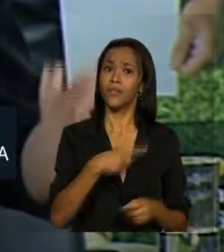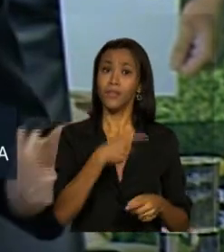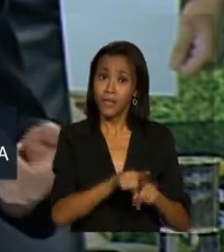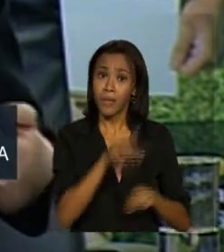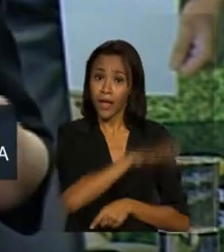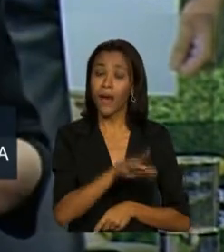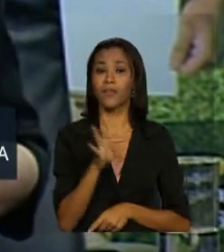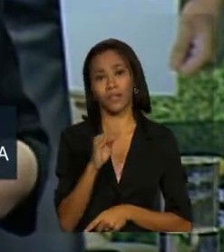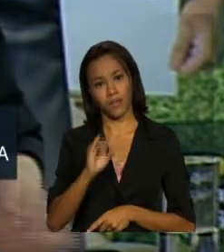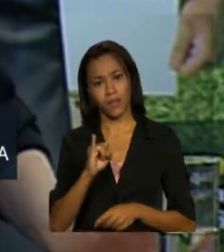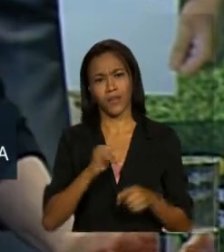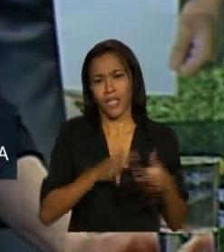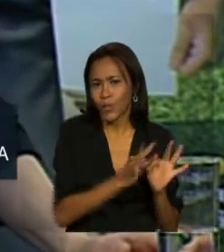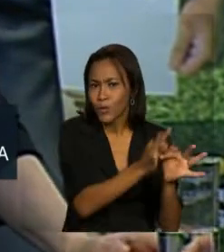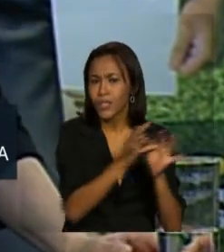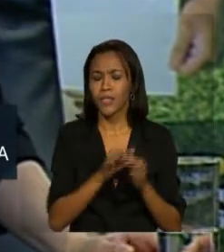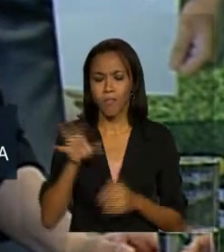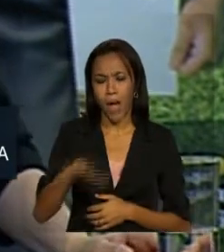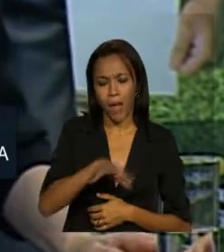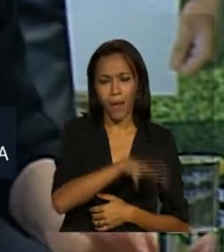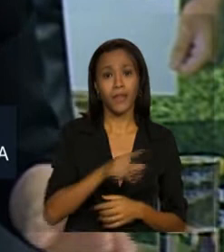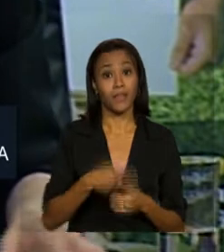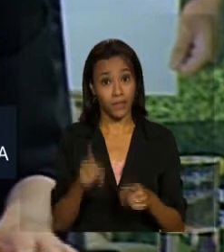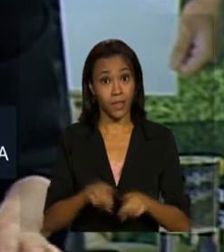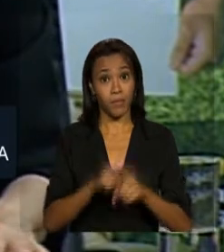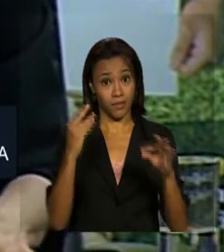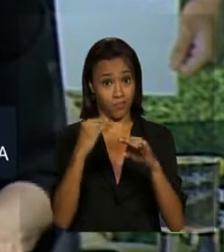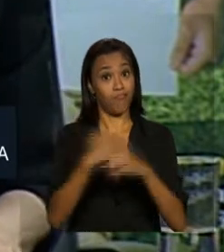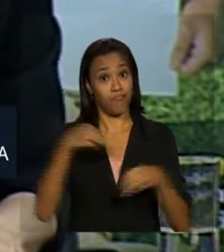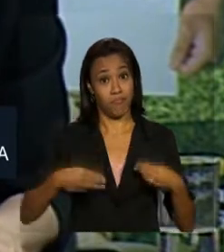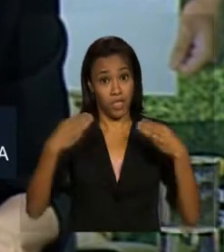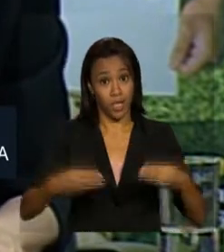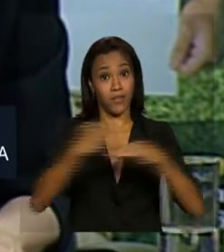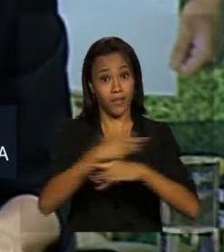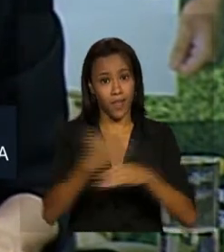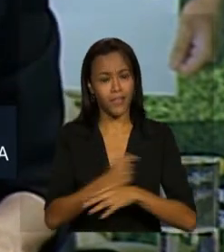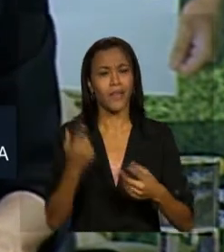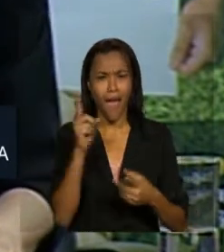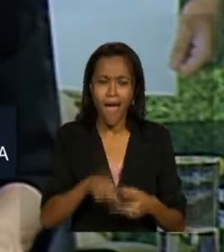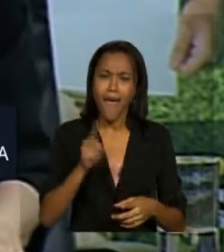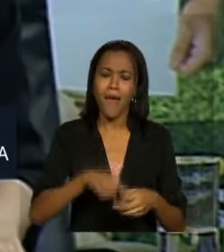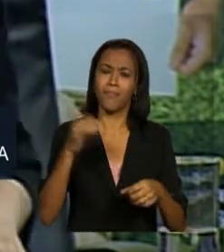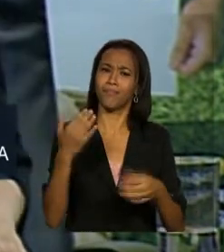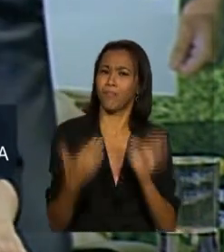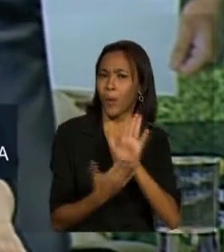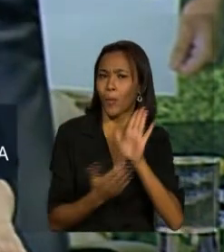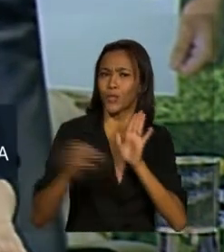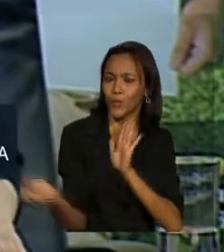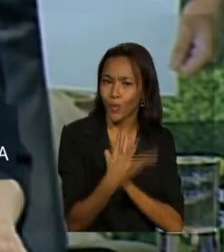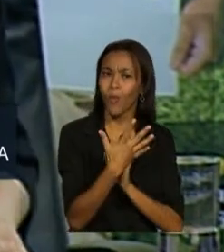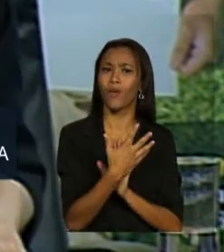As iniciativas também no Ministério das Cidades são muito positivas no Minha Casa Minha Vida. São iniciativas inovadoras, demandaram